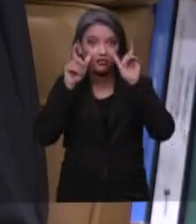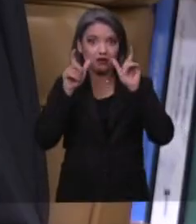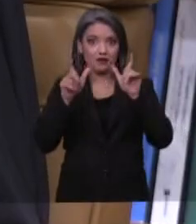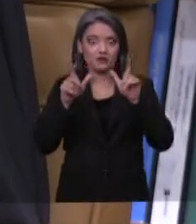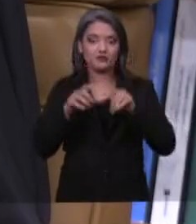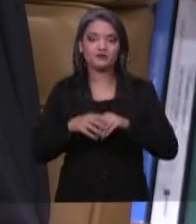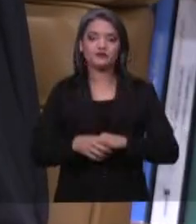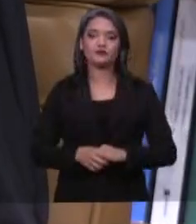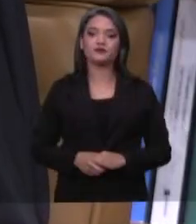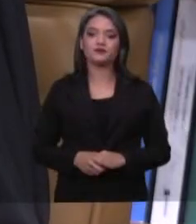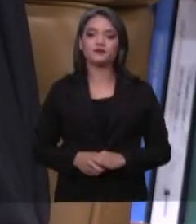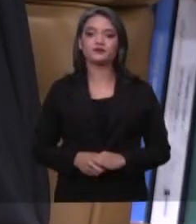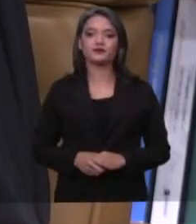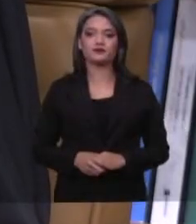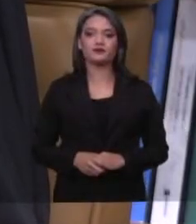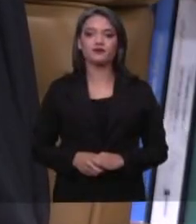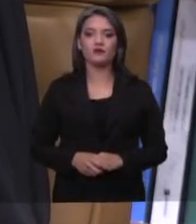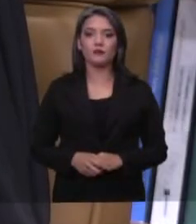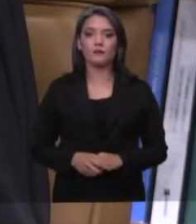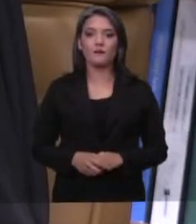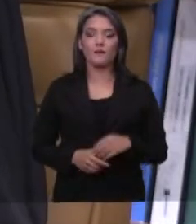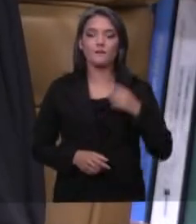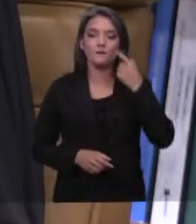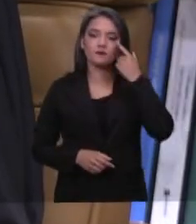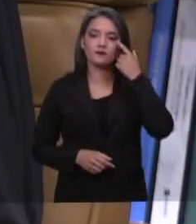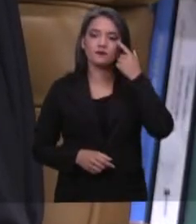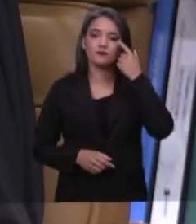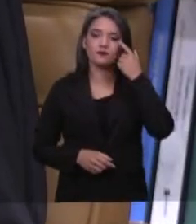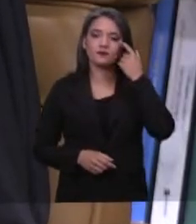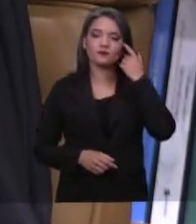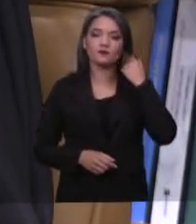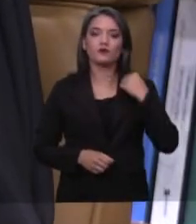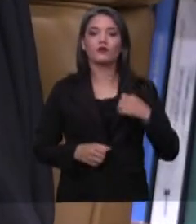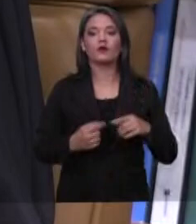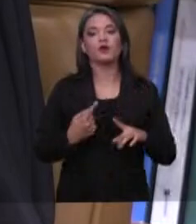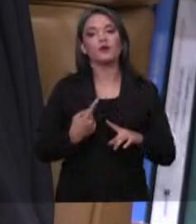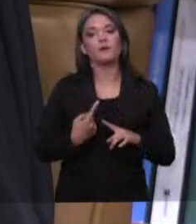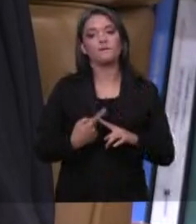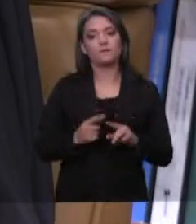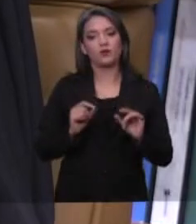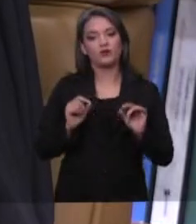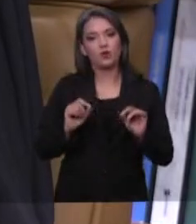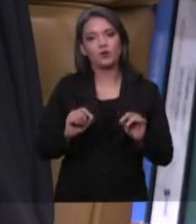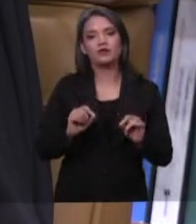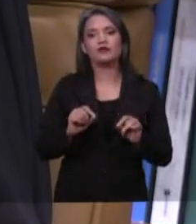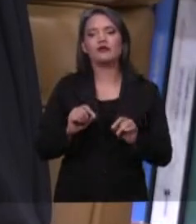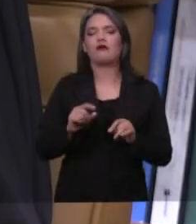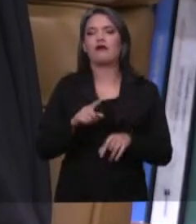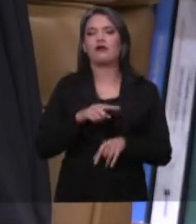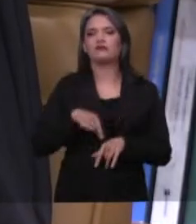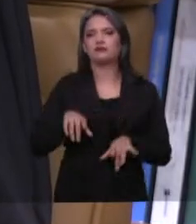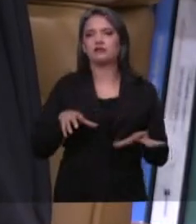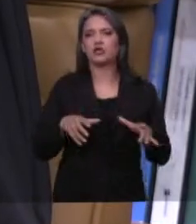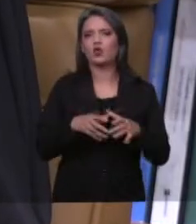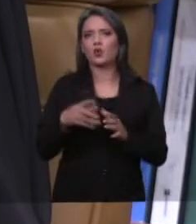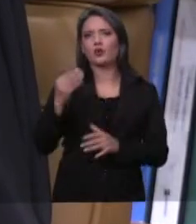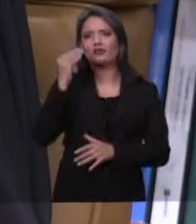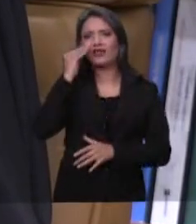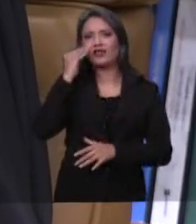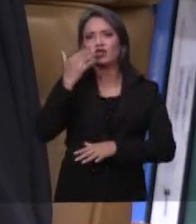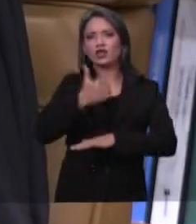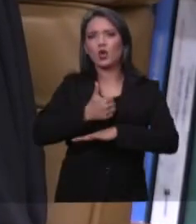a tentativa de golpe de Estado, que me parece caracterizada aqui, é